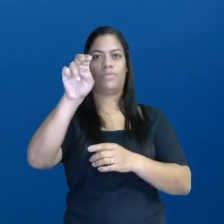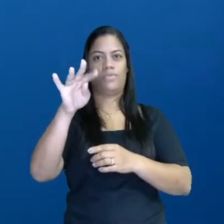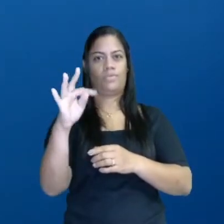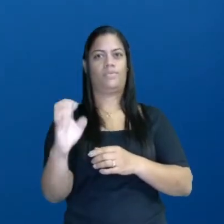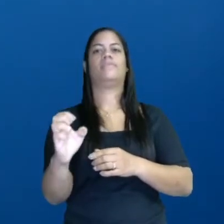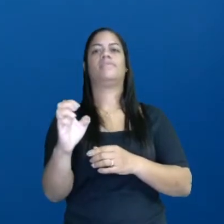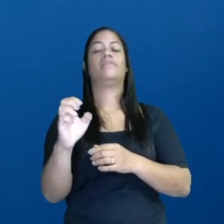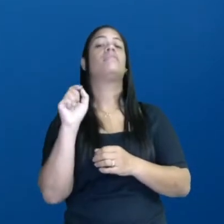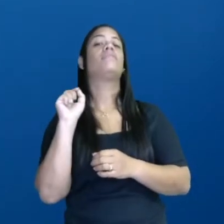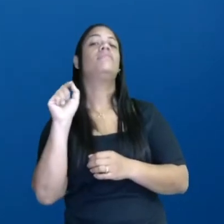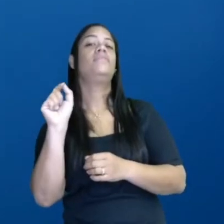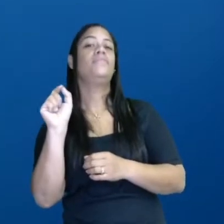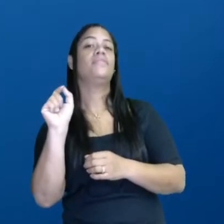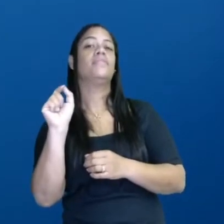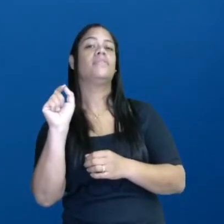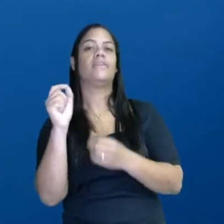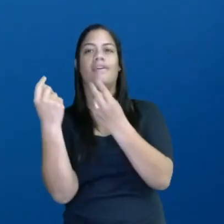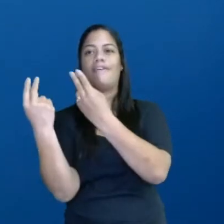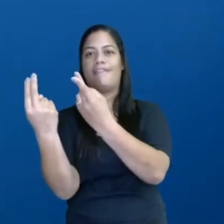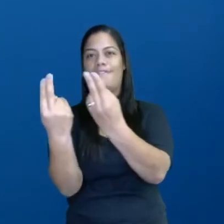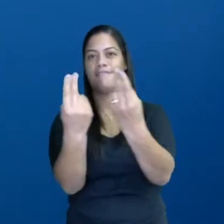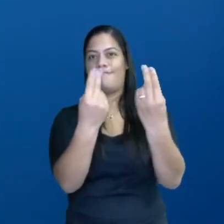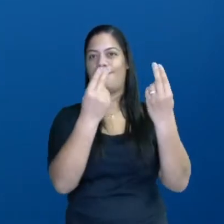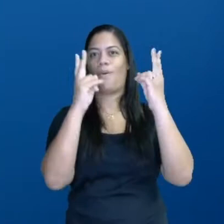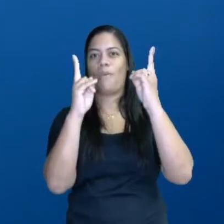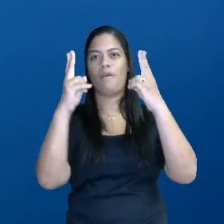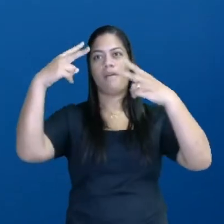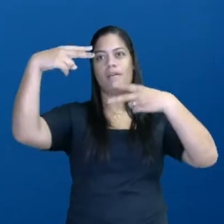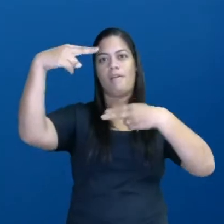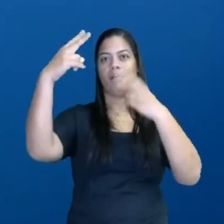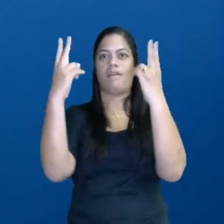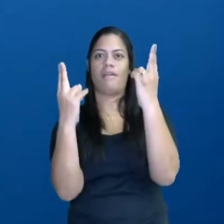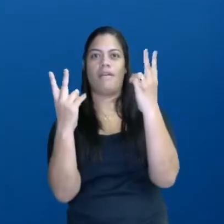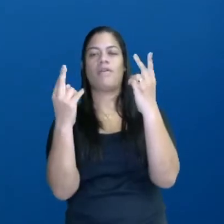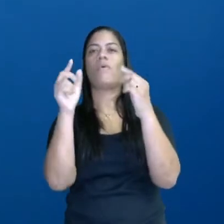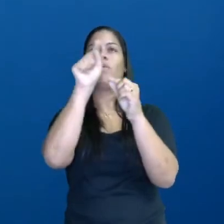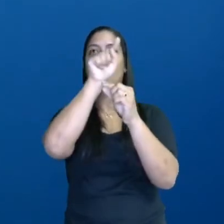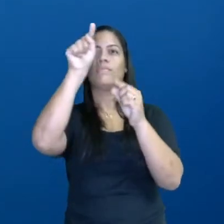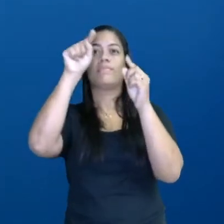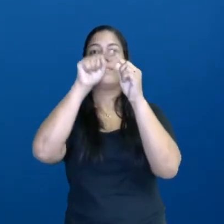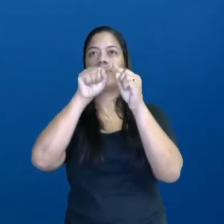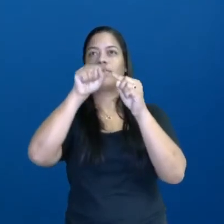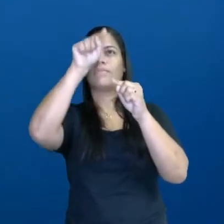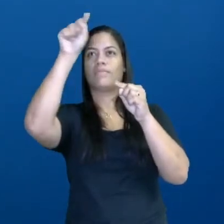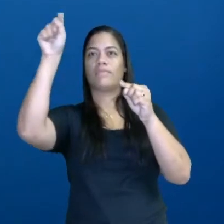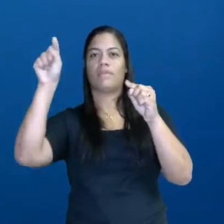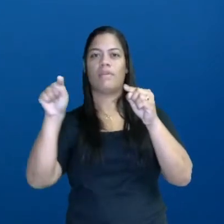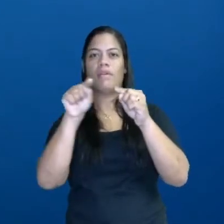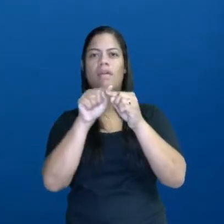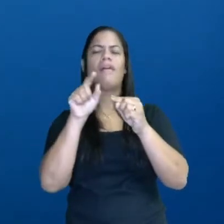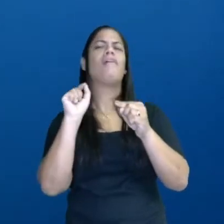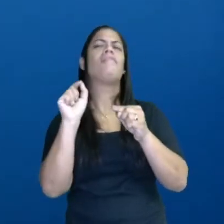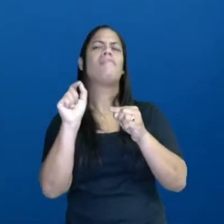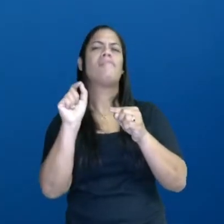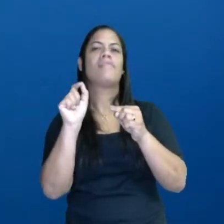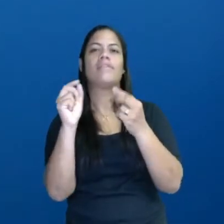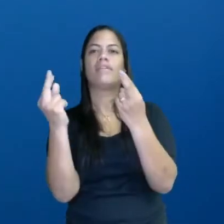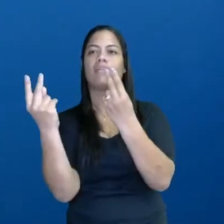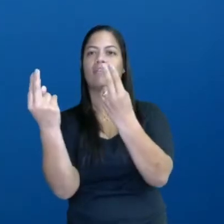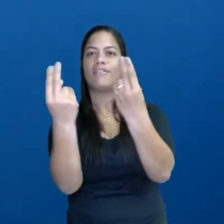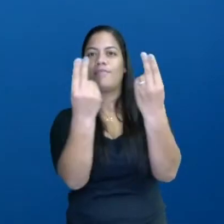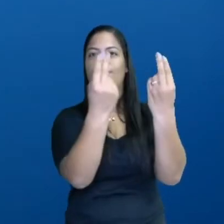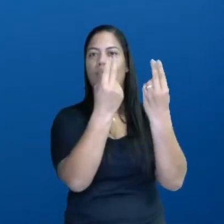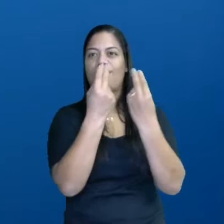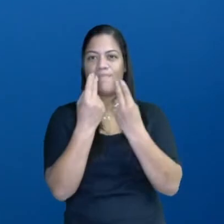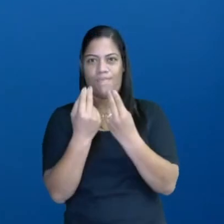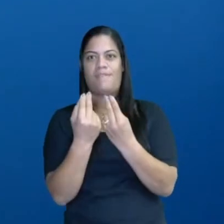quer dizer que eles são o quê? Iguais. Tá? Então, um quadrado, ele é o quê? Congruentes, tá certo? Um quadrado lá com todas as medidas